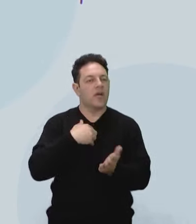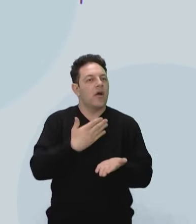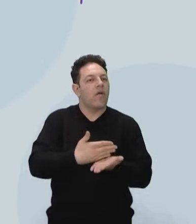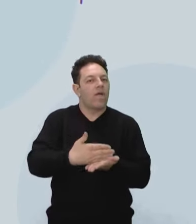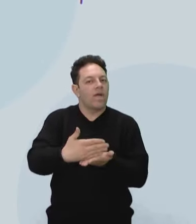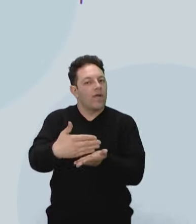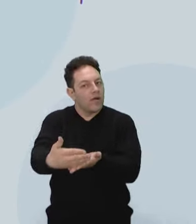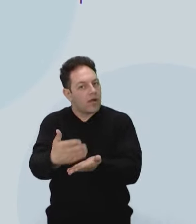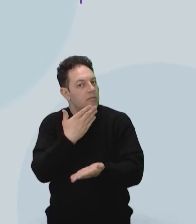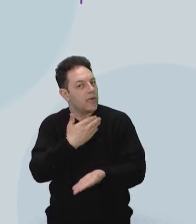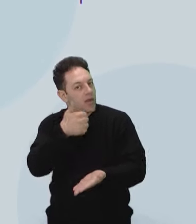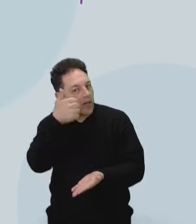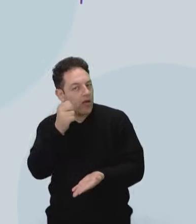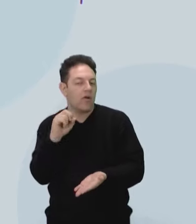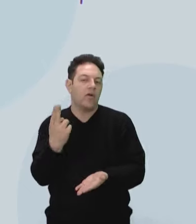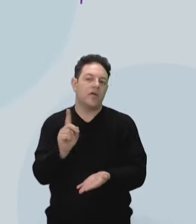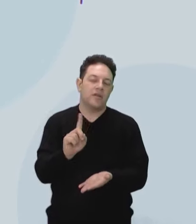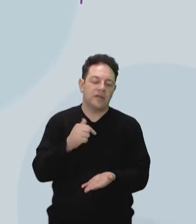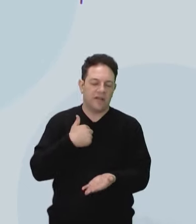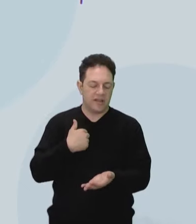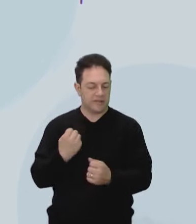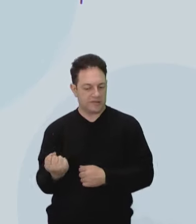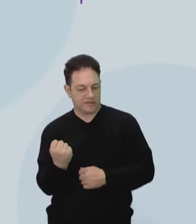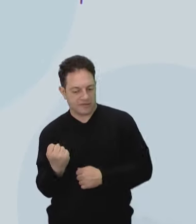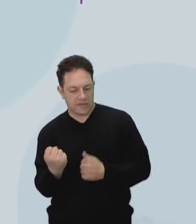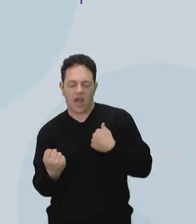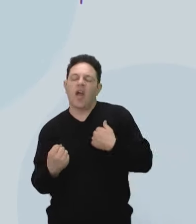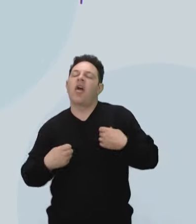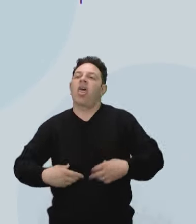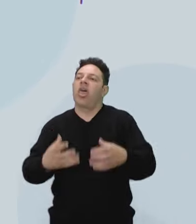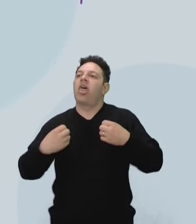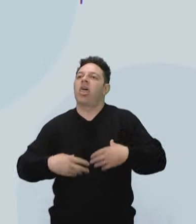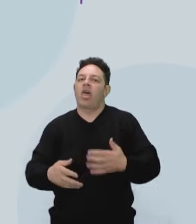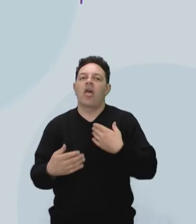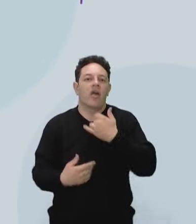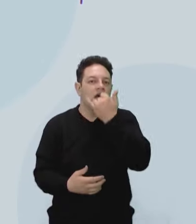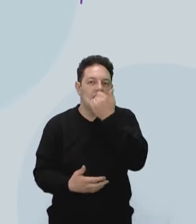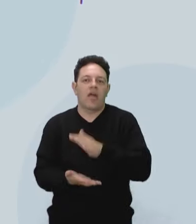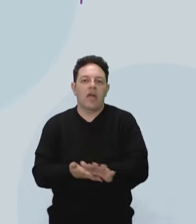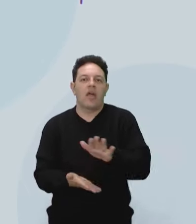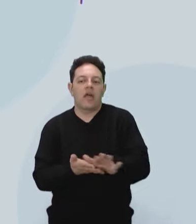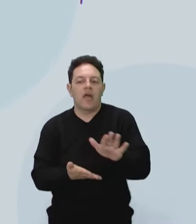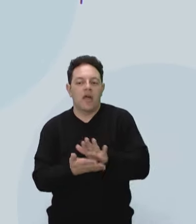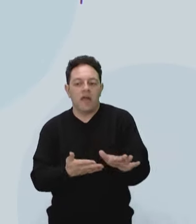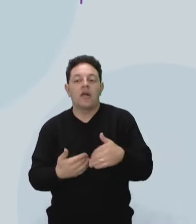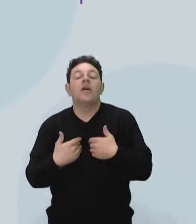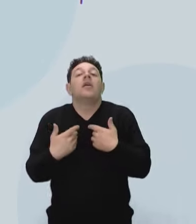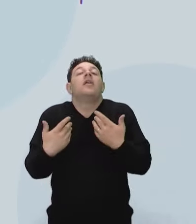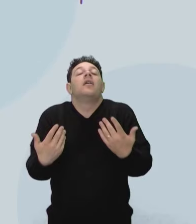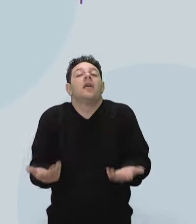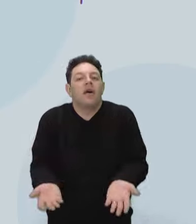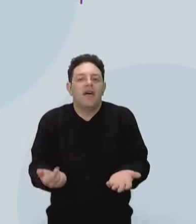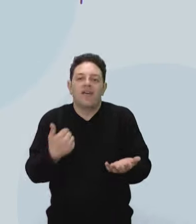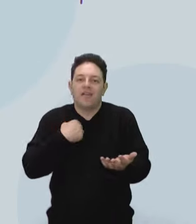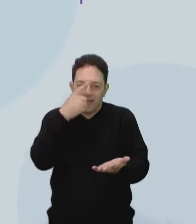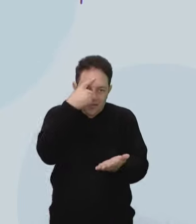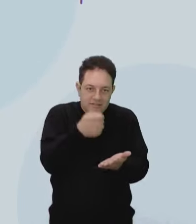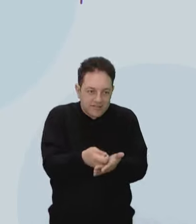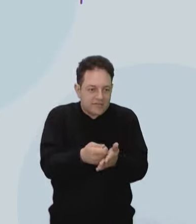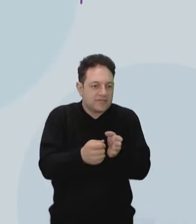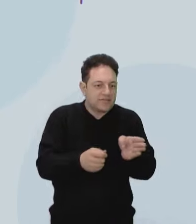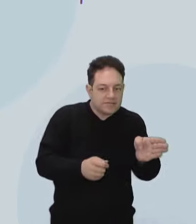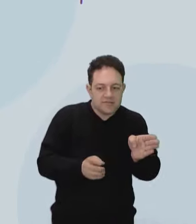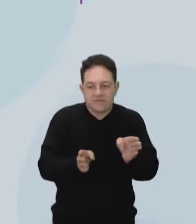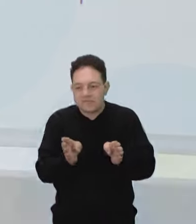prazo? Será que eu sou muito pão duro? Será que não? Será que eu sou muito gastador? O que será, né? Quais essas decisões,